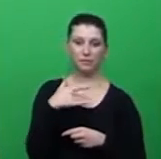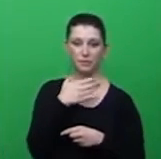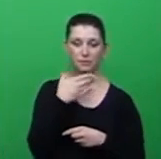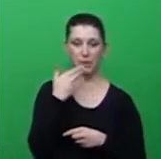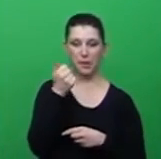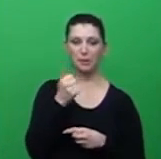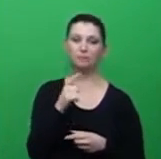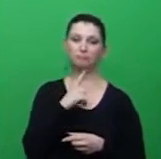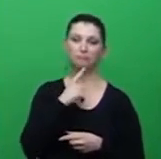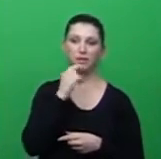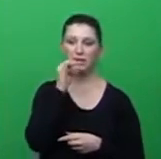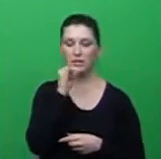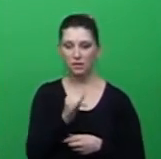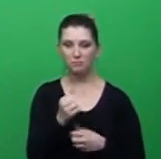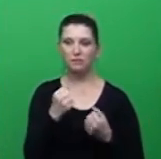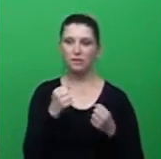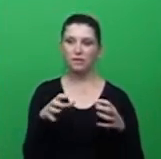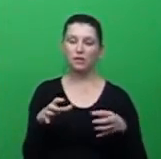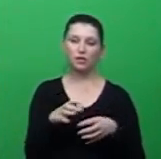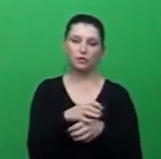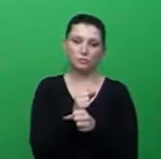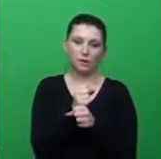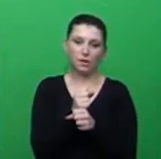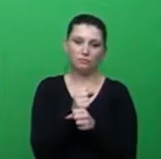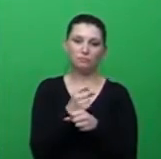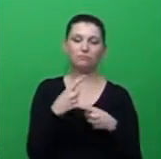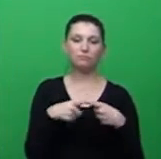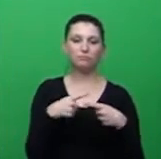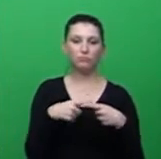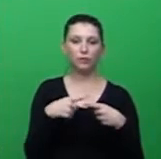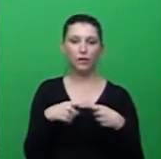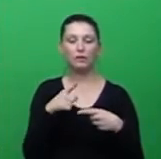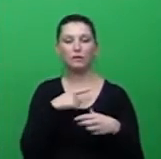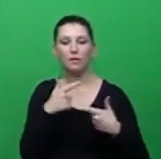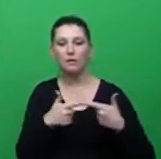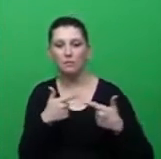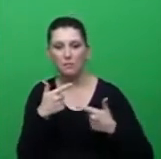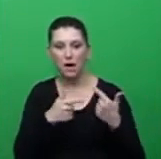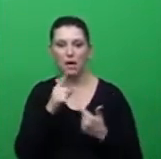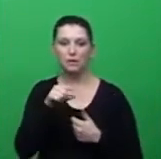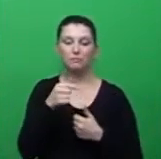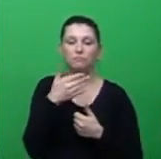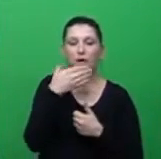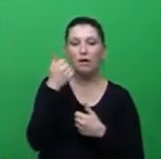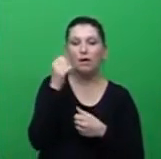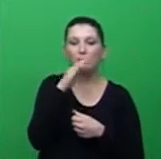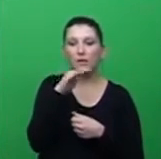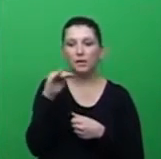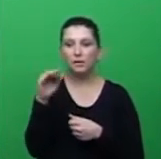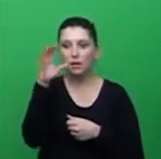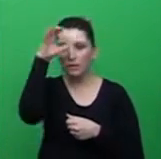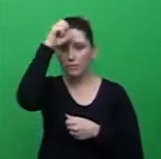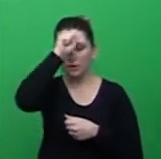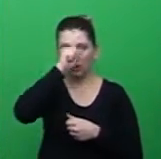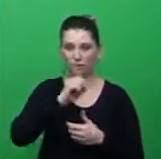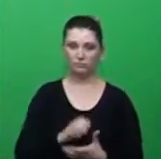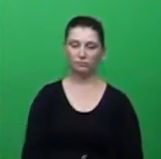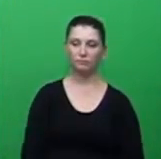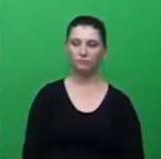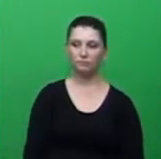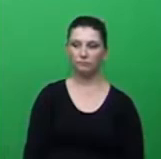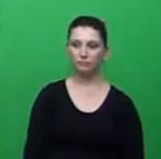exemplos justamente para somar aí a questão, né, do debate em relação à merenda escolar. Na